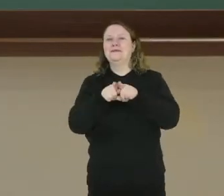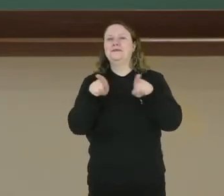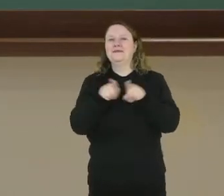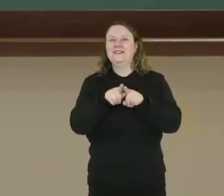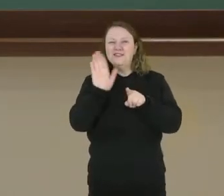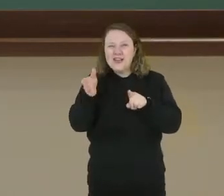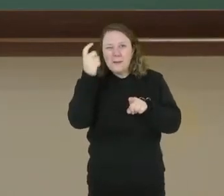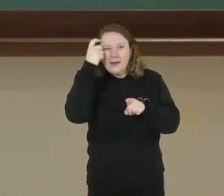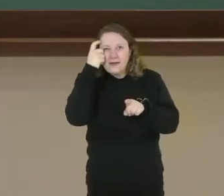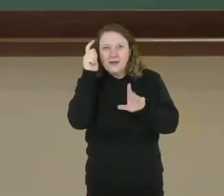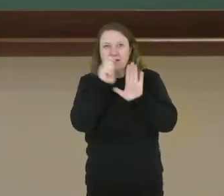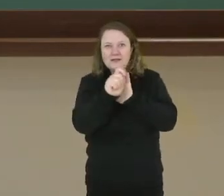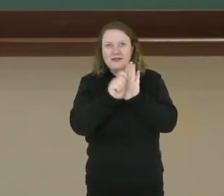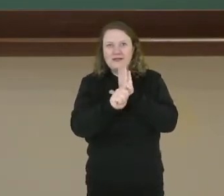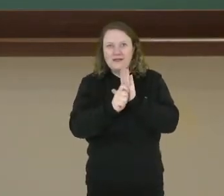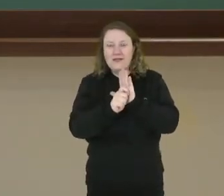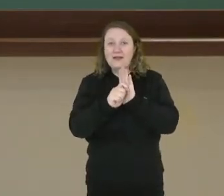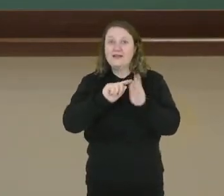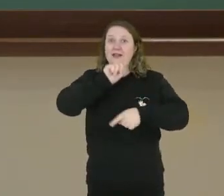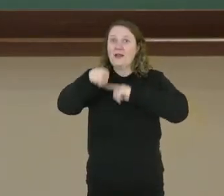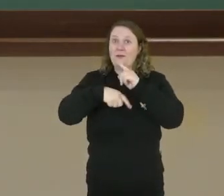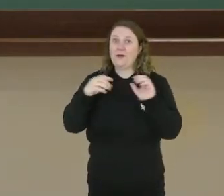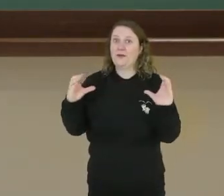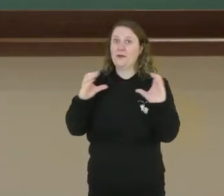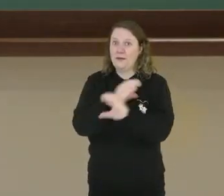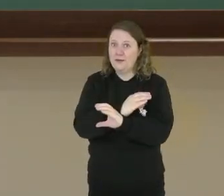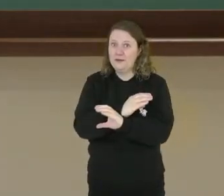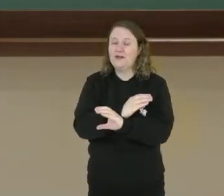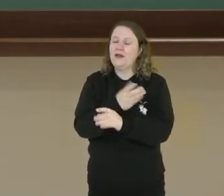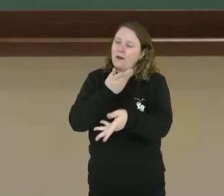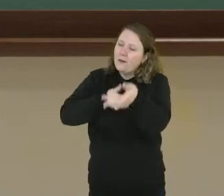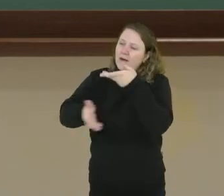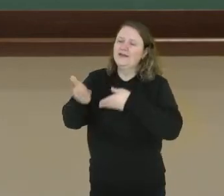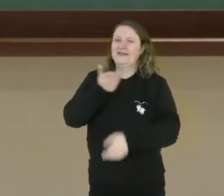no seu caderno? Então, depois compartilha com os colegas e com os professores.